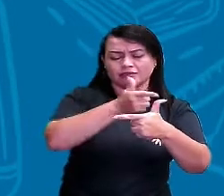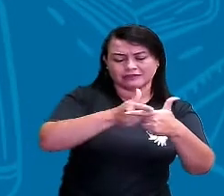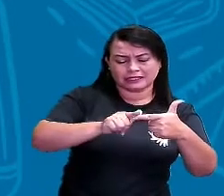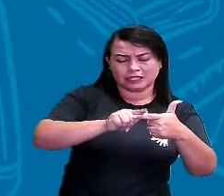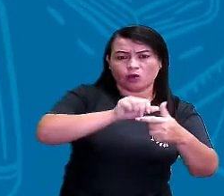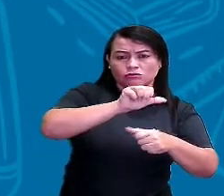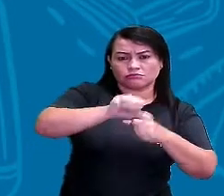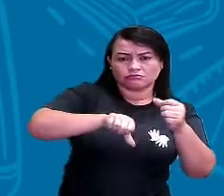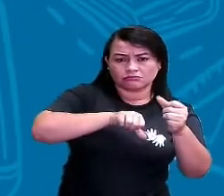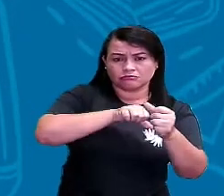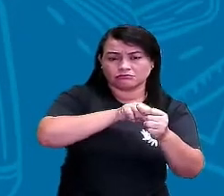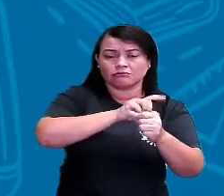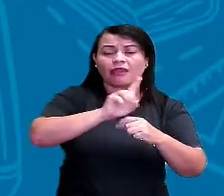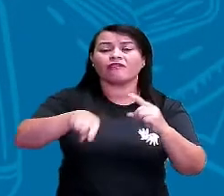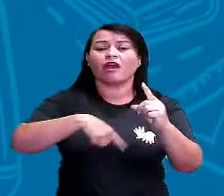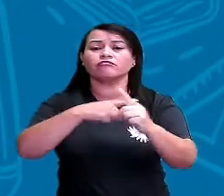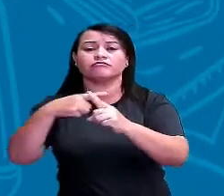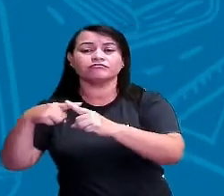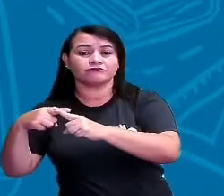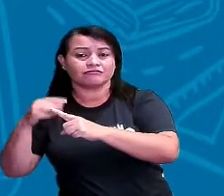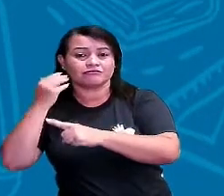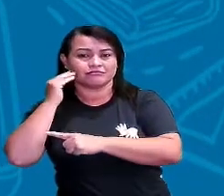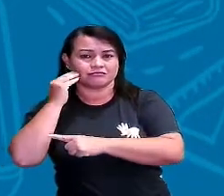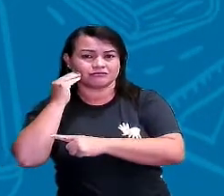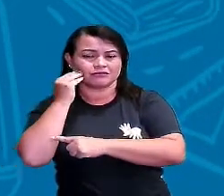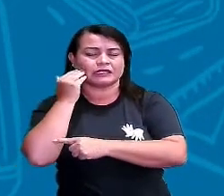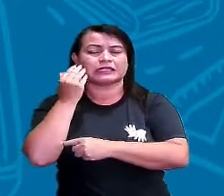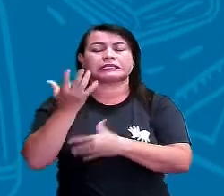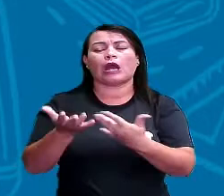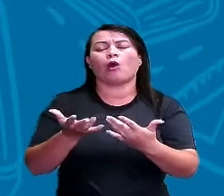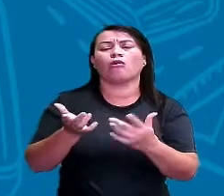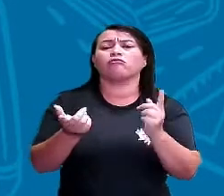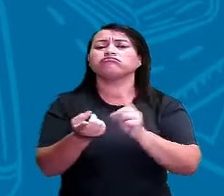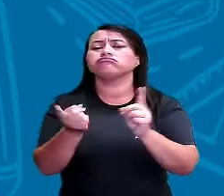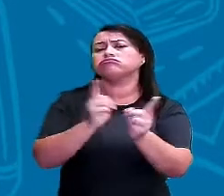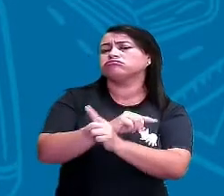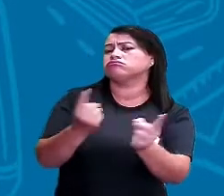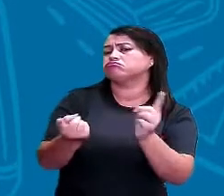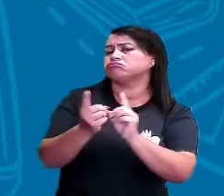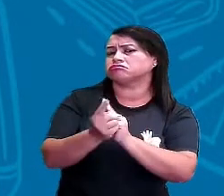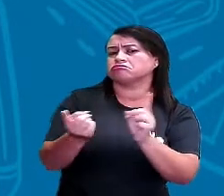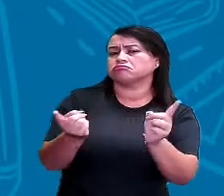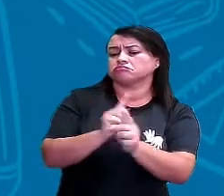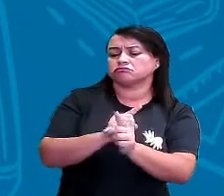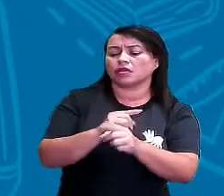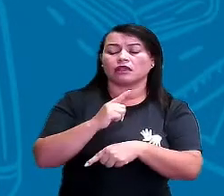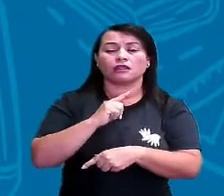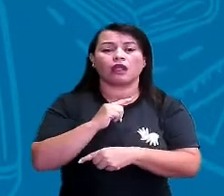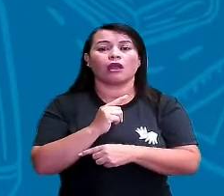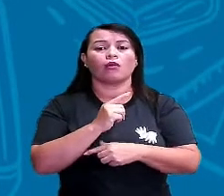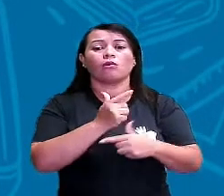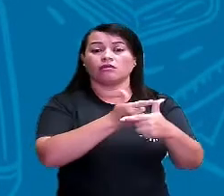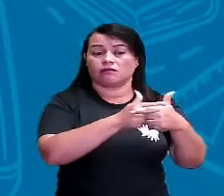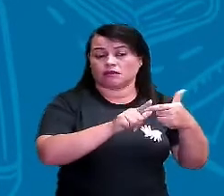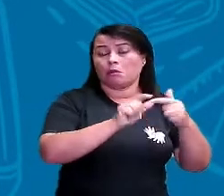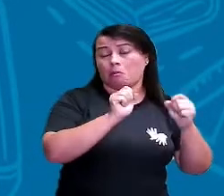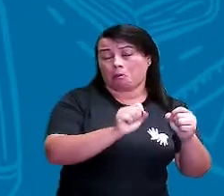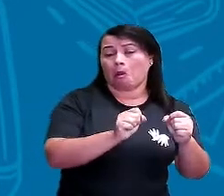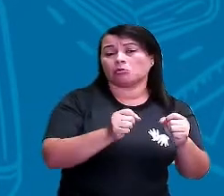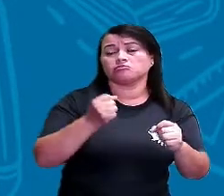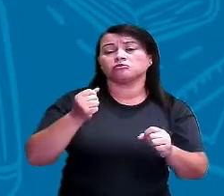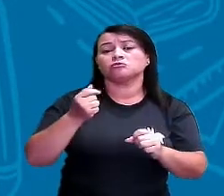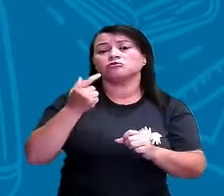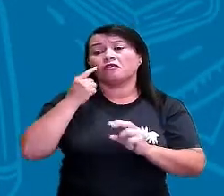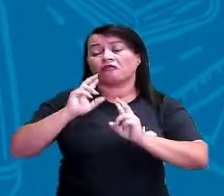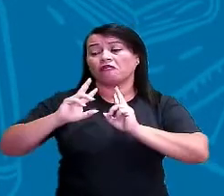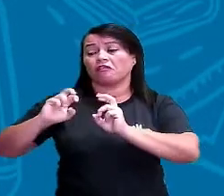faço essa verificação em relação à operação de divisão. Ou vice-versa, né? Eu tenho uma operação de divisão e eu posso verificar utilizando